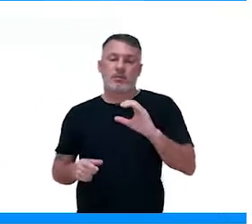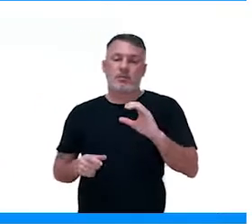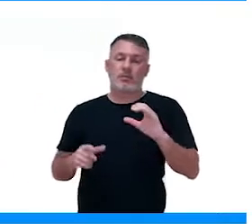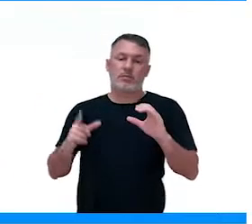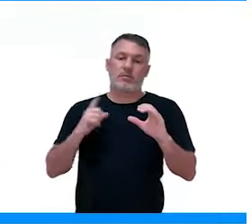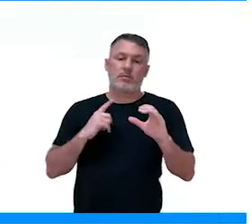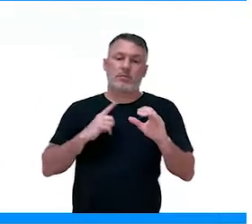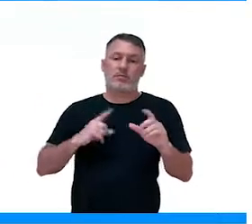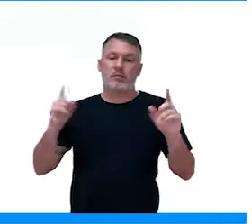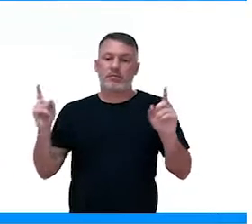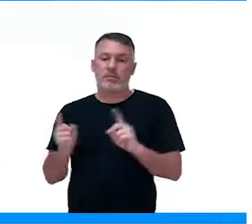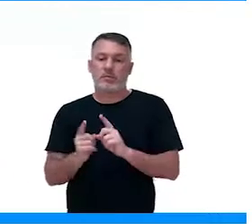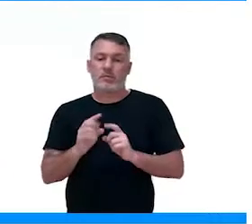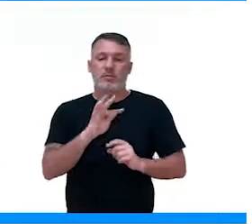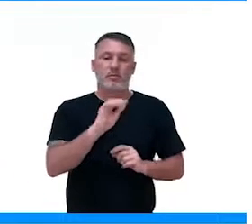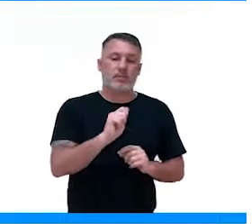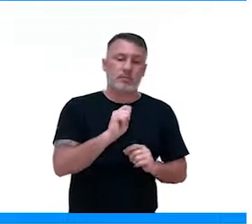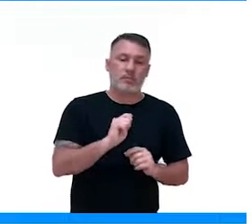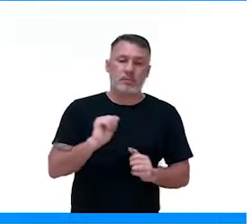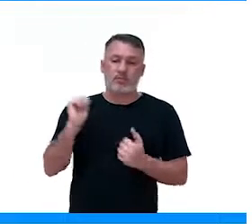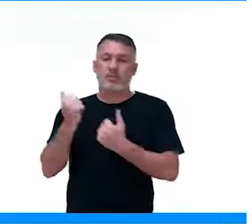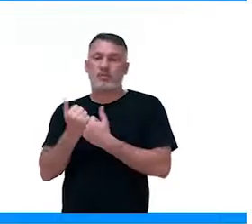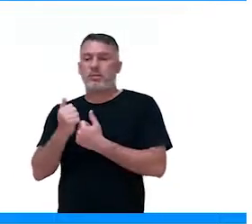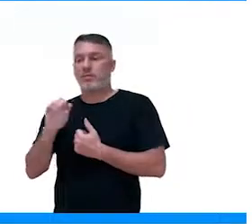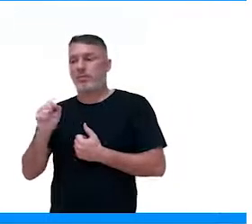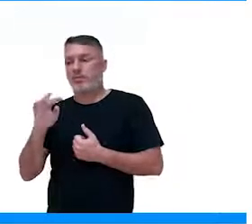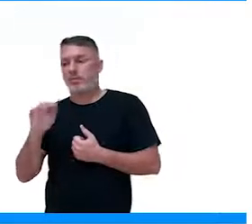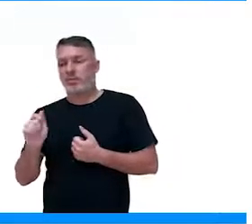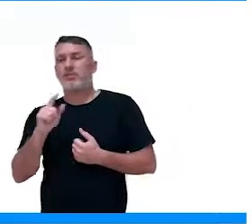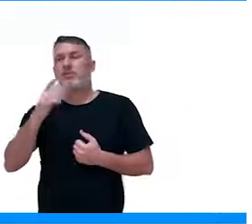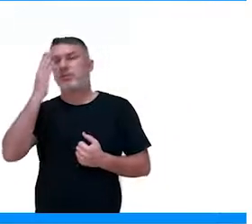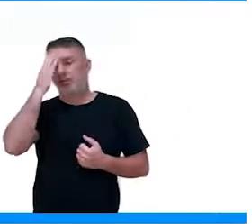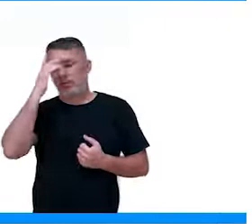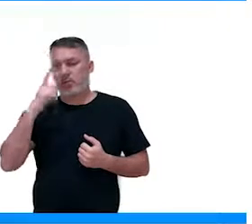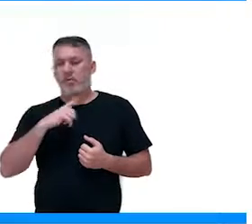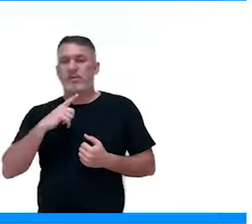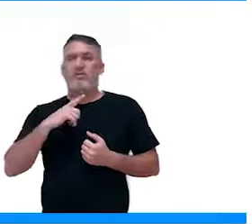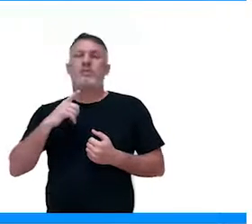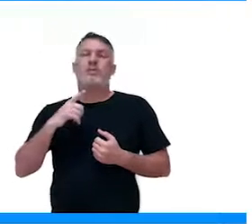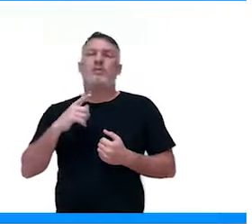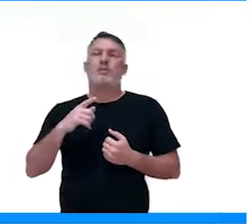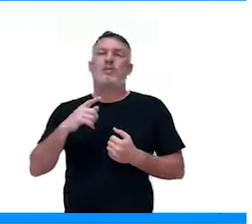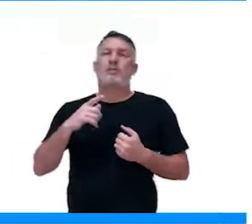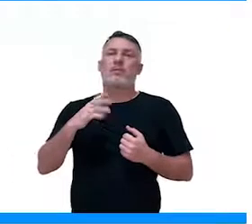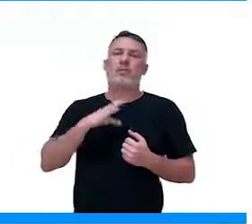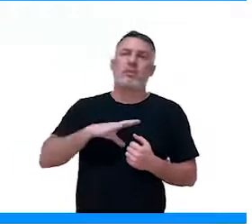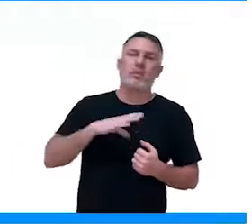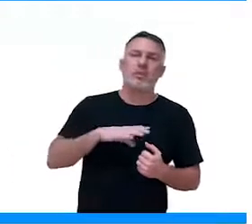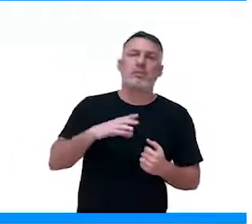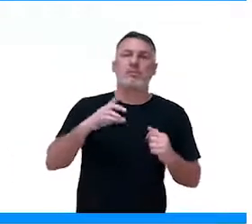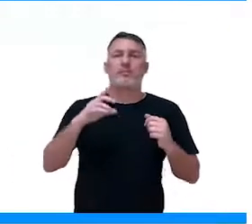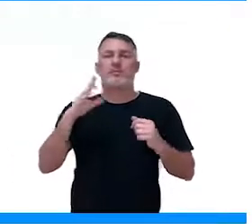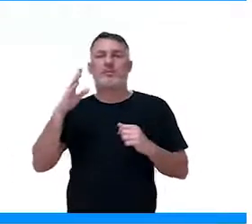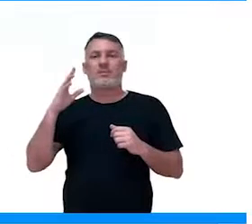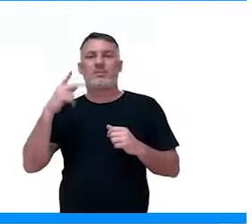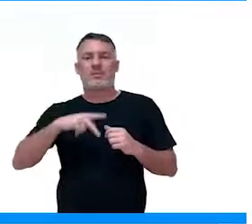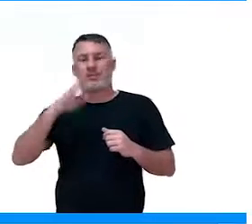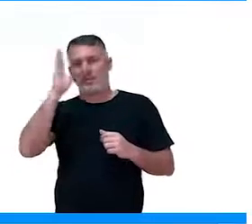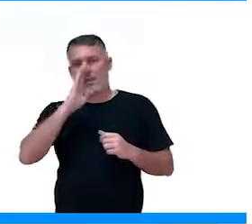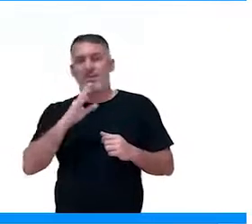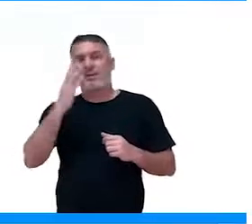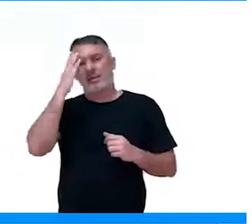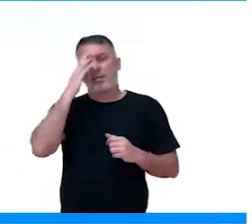O emprego da redução tá em lugar da forma verbal está. A gente sabe que no português brasileiro, a gente usa